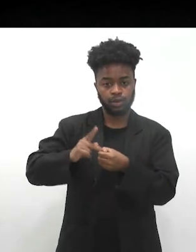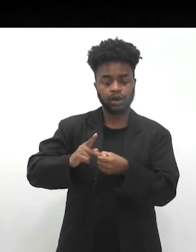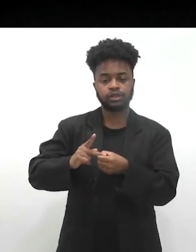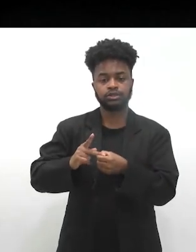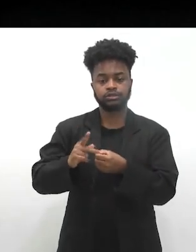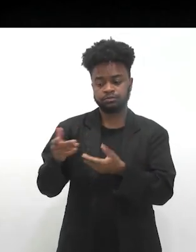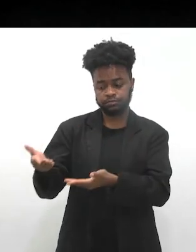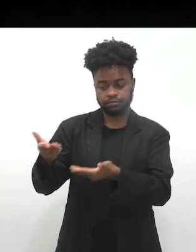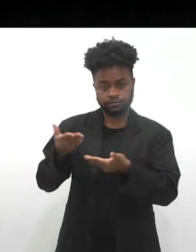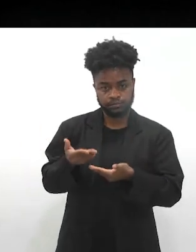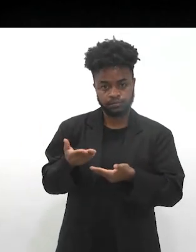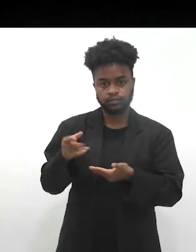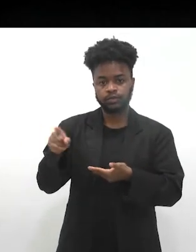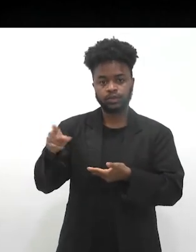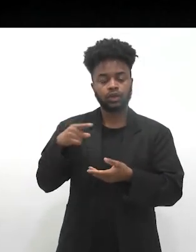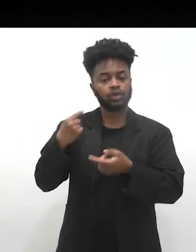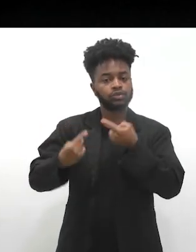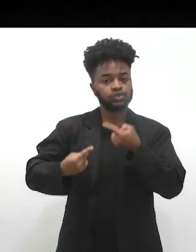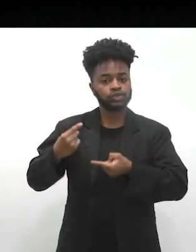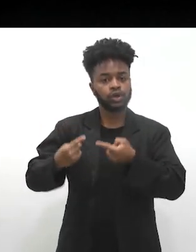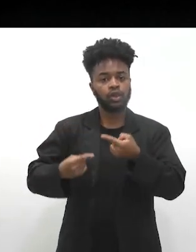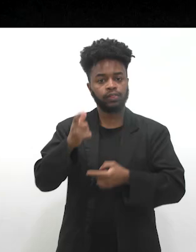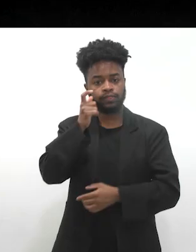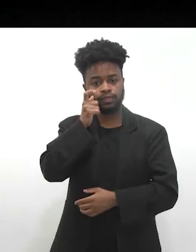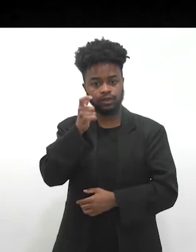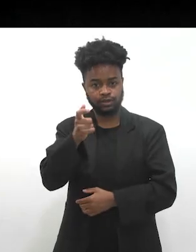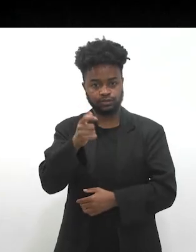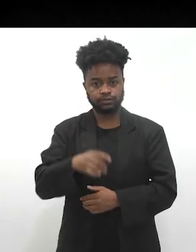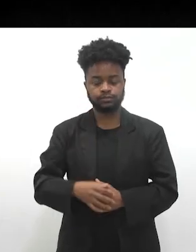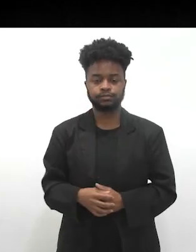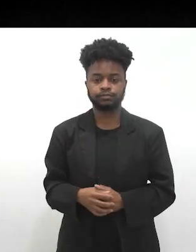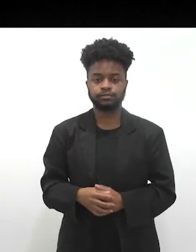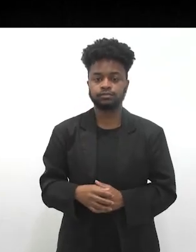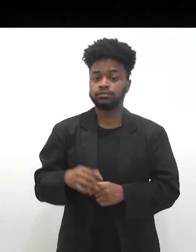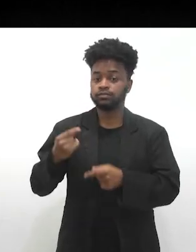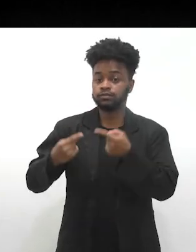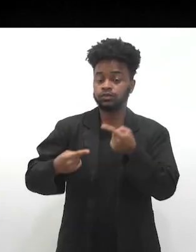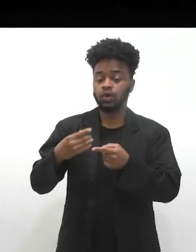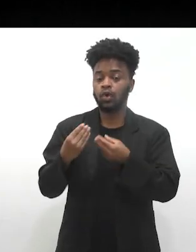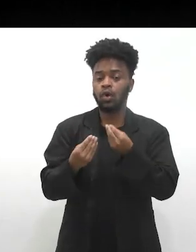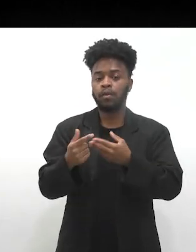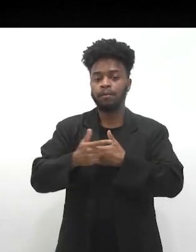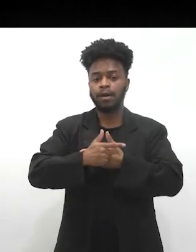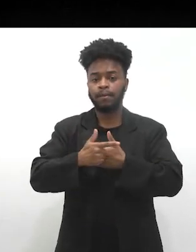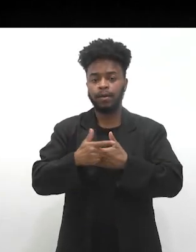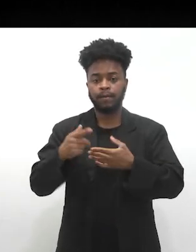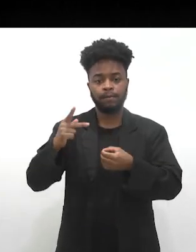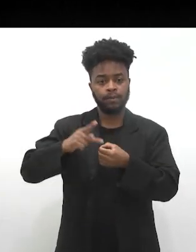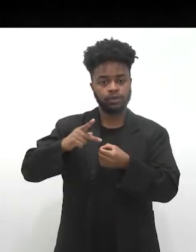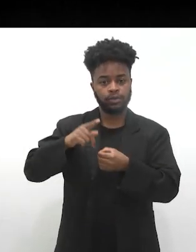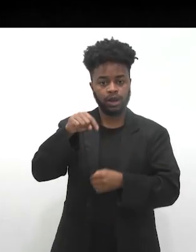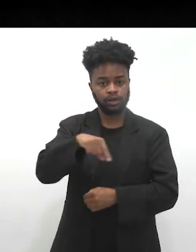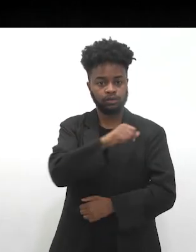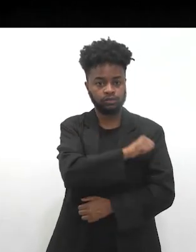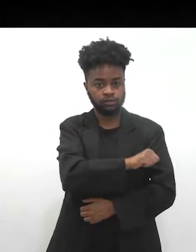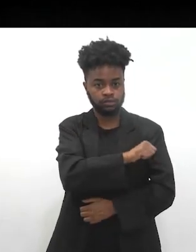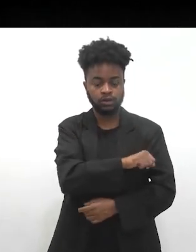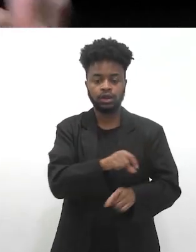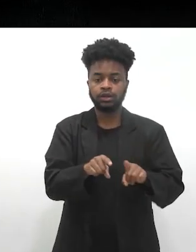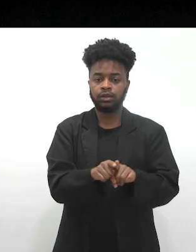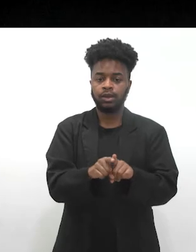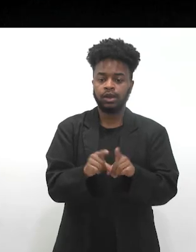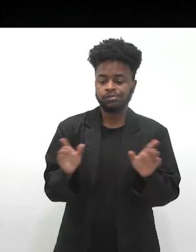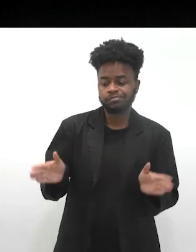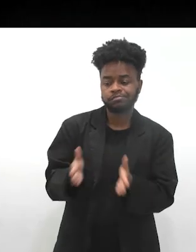Petrobras, temos um diálogo bem interessante, discutir o papel da Petrobras dentro do Estado do Rio de Janeiro,